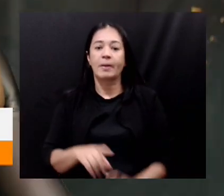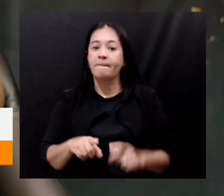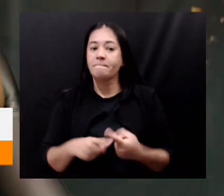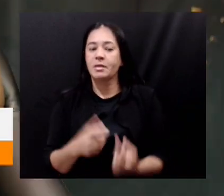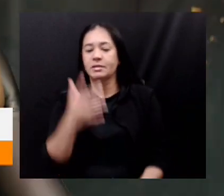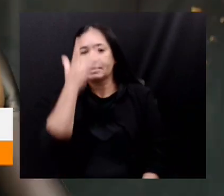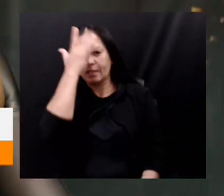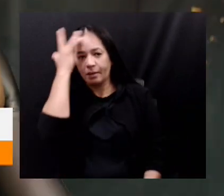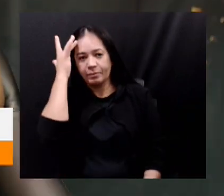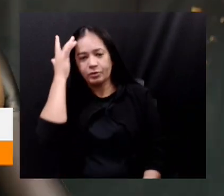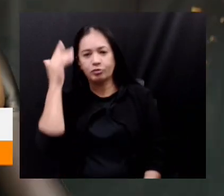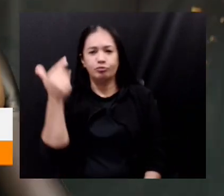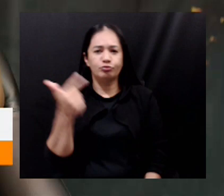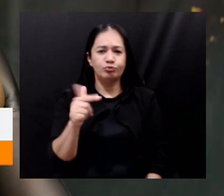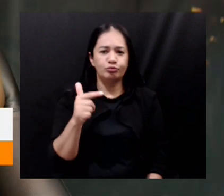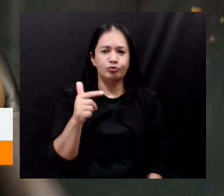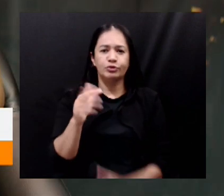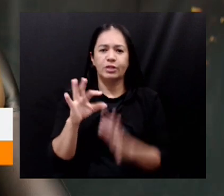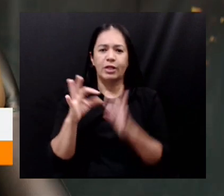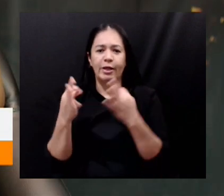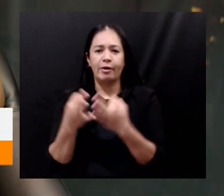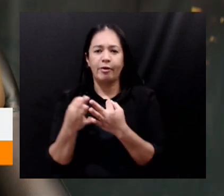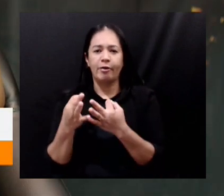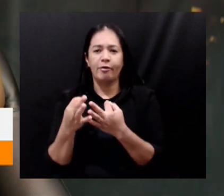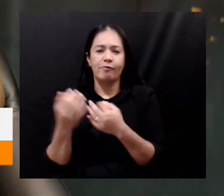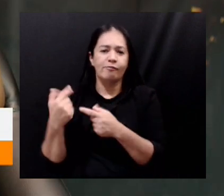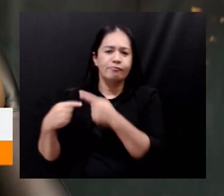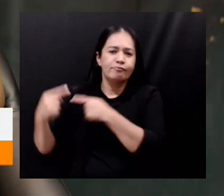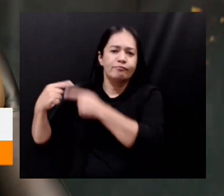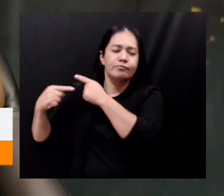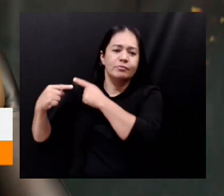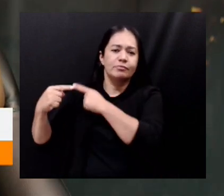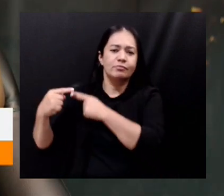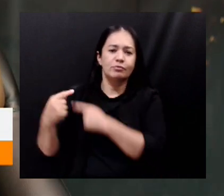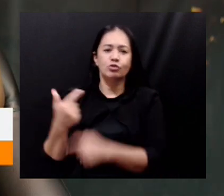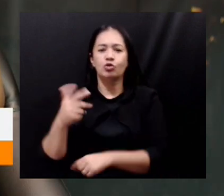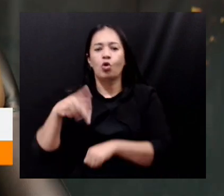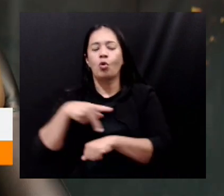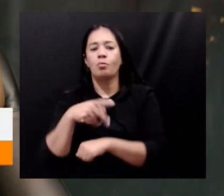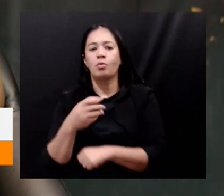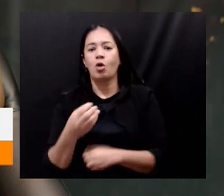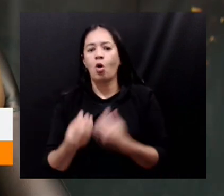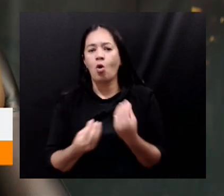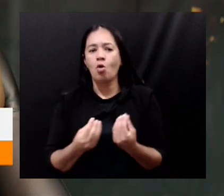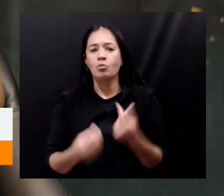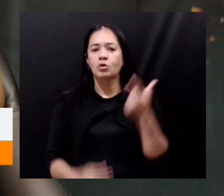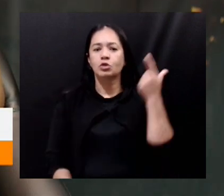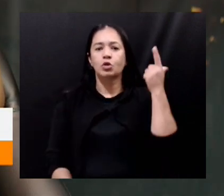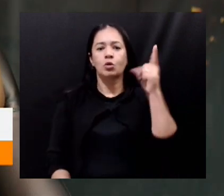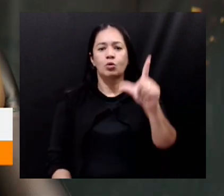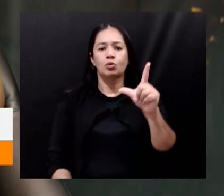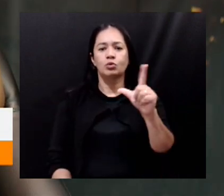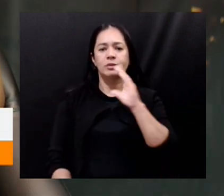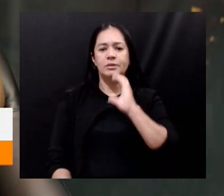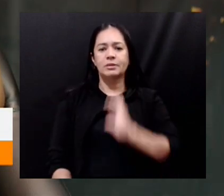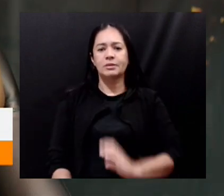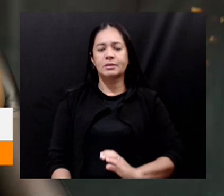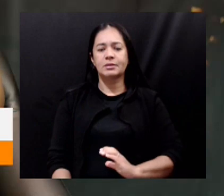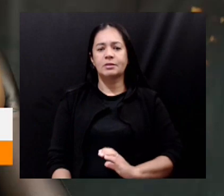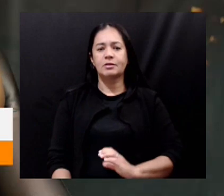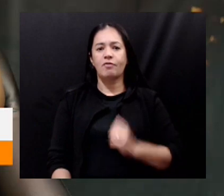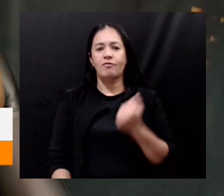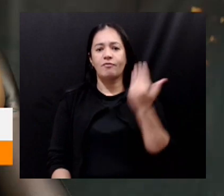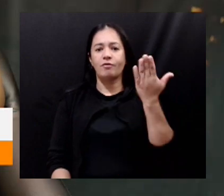pais ou avós estrangeiros, que outras formas existem, para conquistar uma cidadania fora do país?